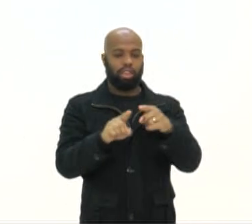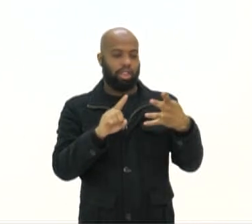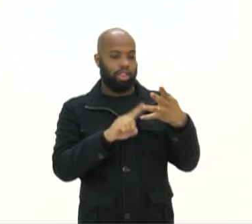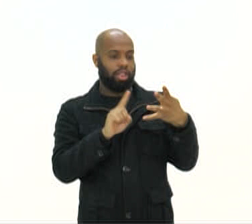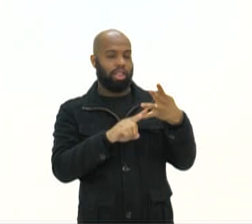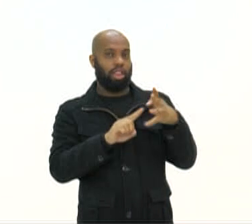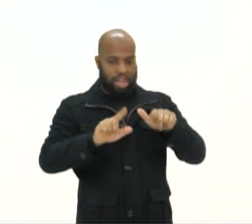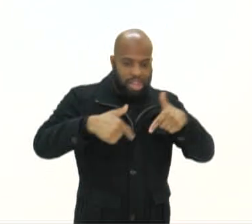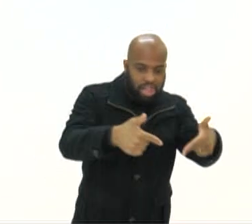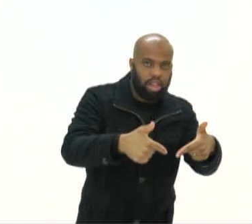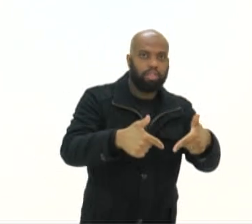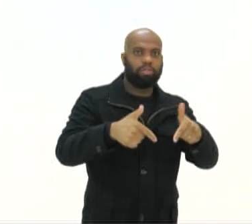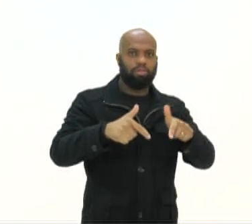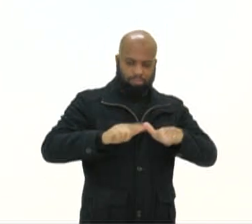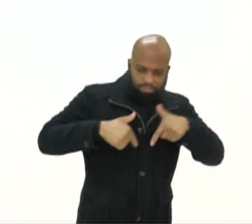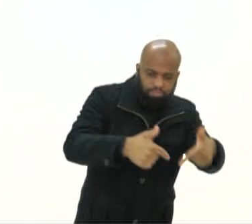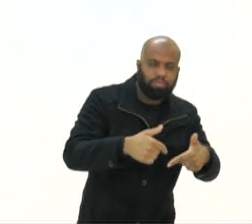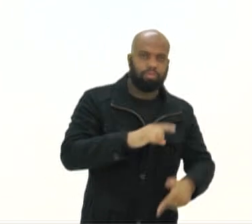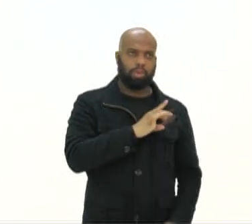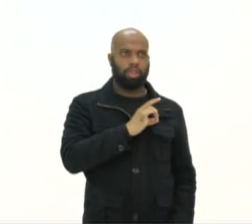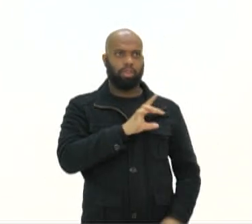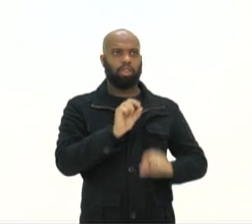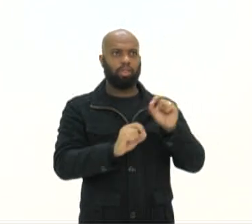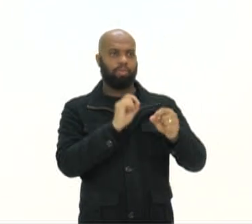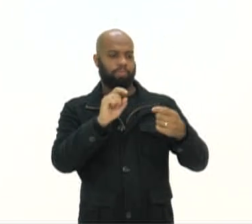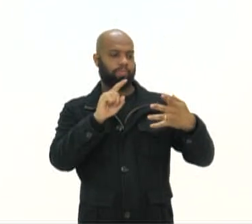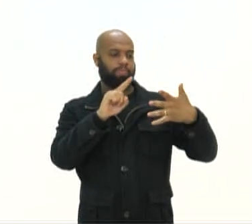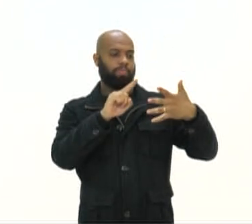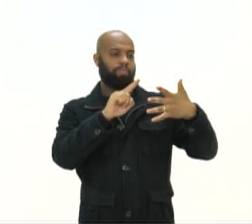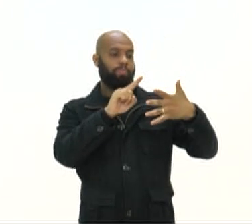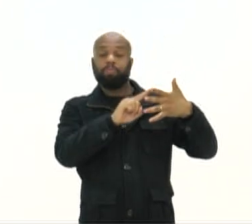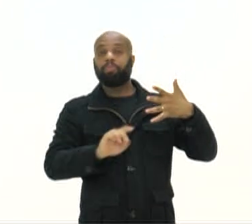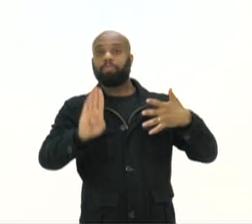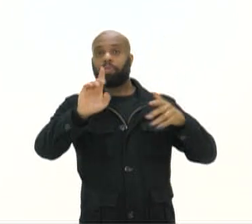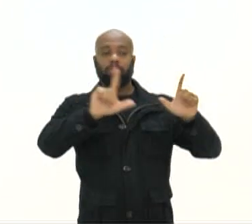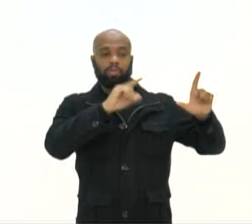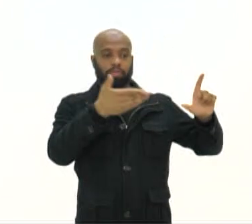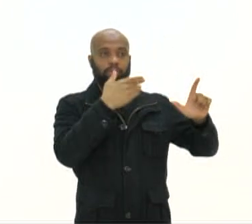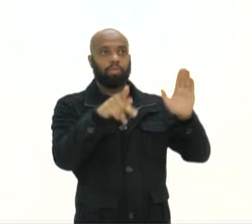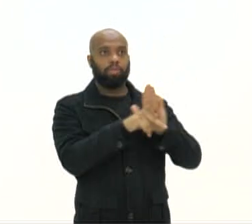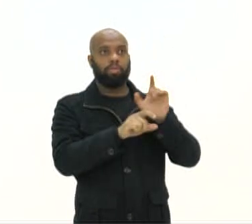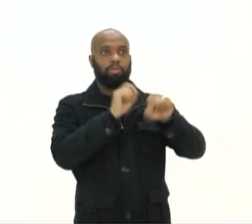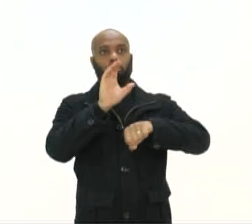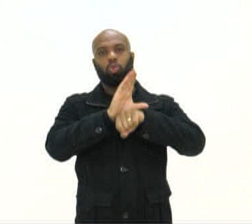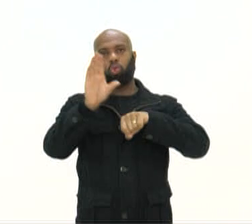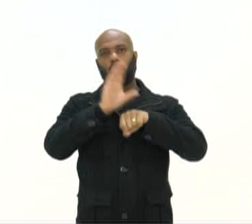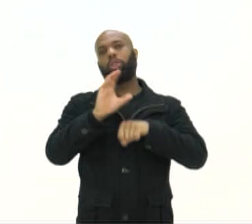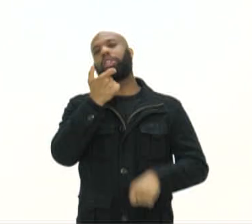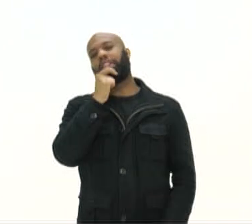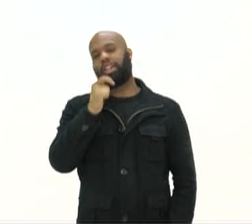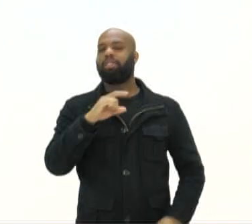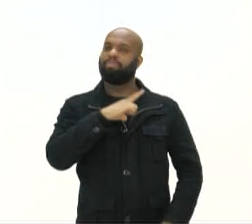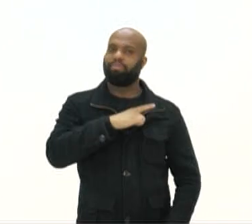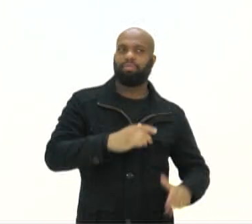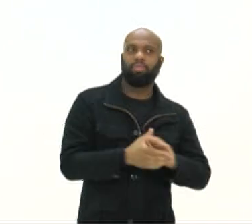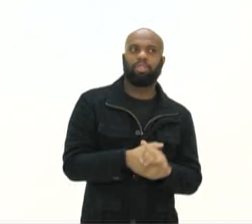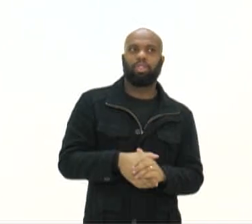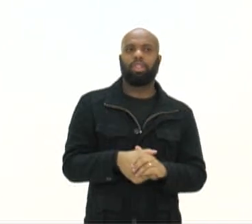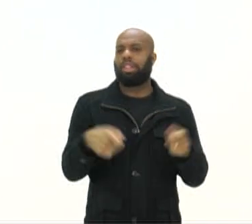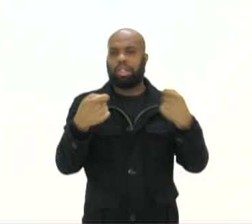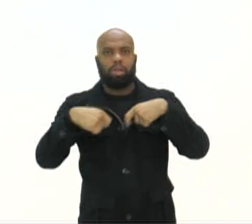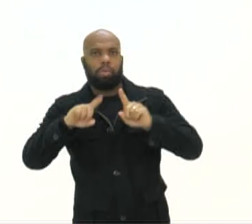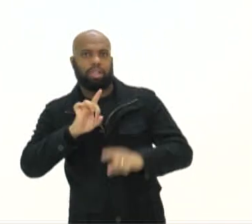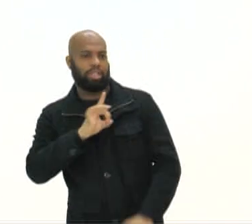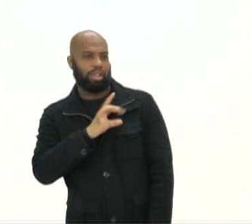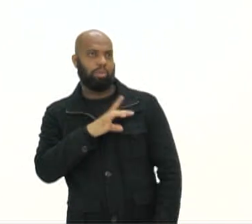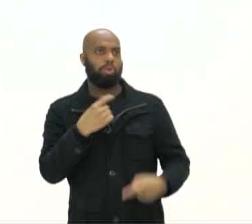pessoas estrangeiras? A resposta certa é a letra B. É uma propaganda de um curso de inglês, né? Não ter medo, porque